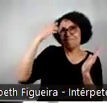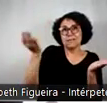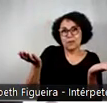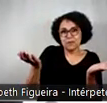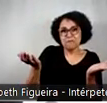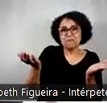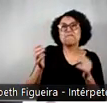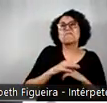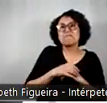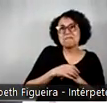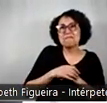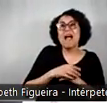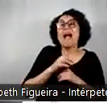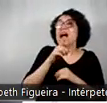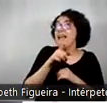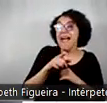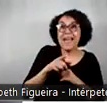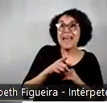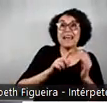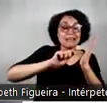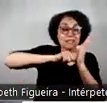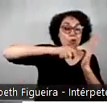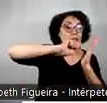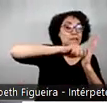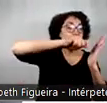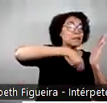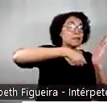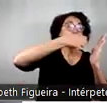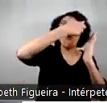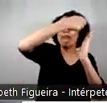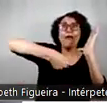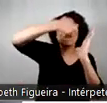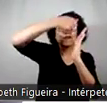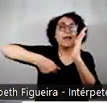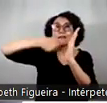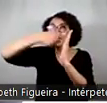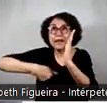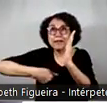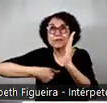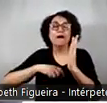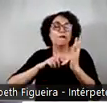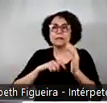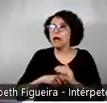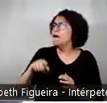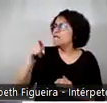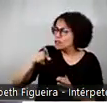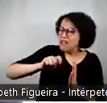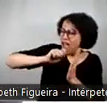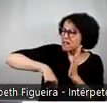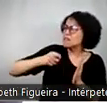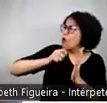assinar, né, contratos, fazer empréstimos e não pagar, né, sendo que ela não sabe, né, assinar o próprio